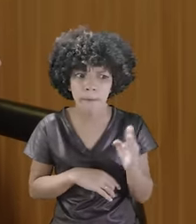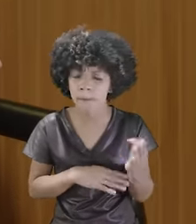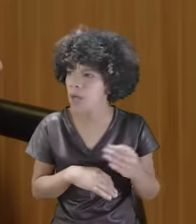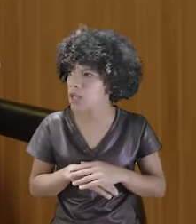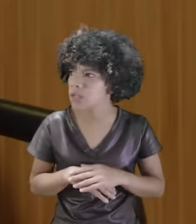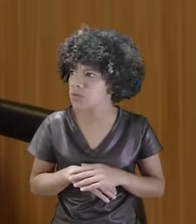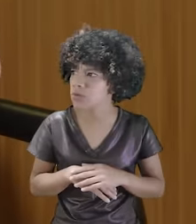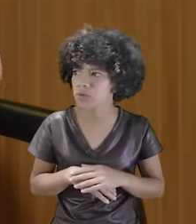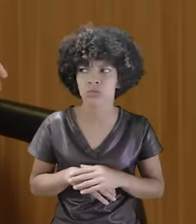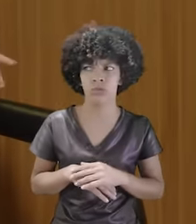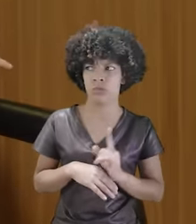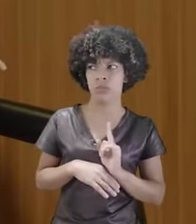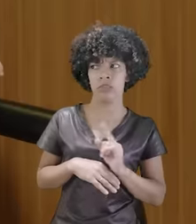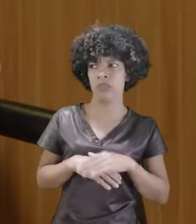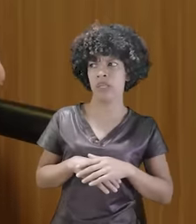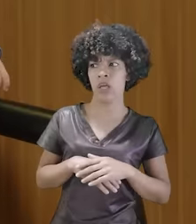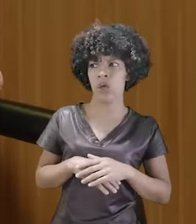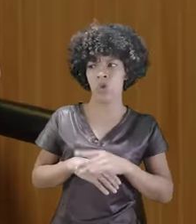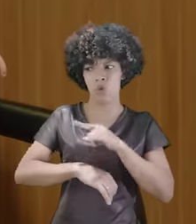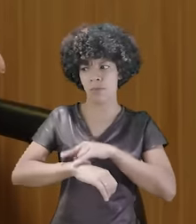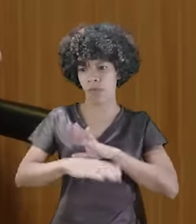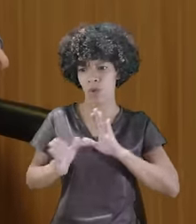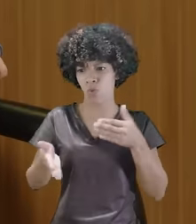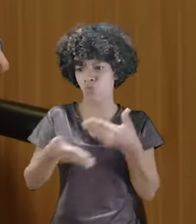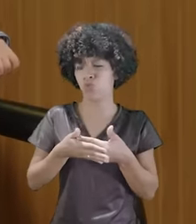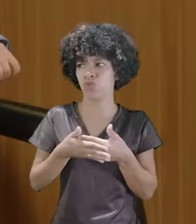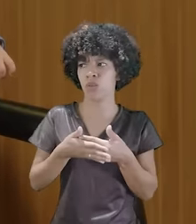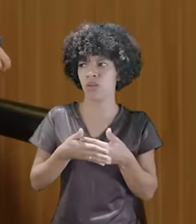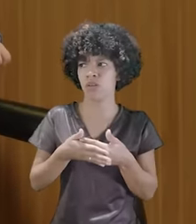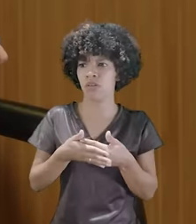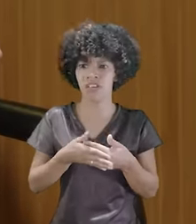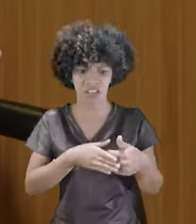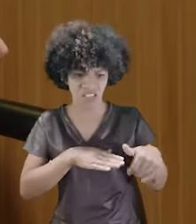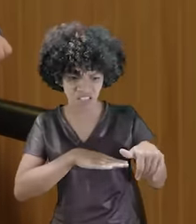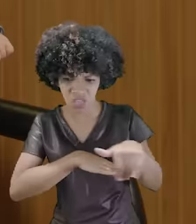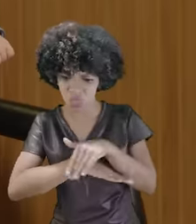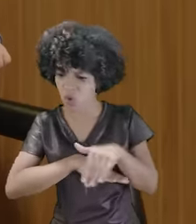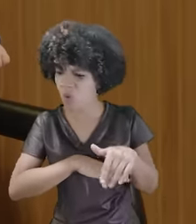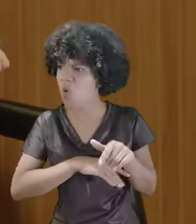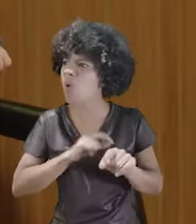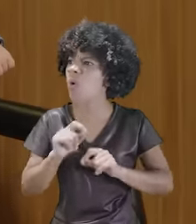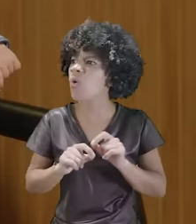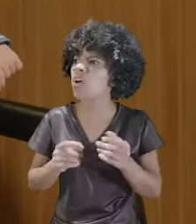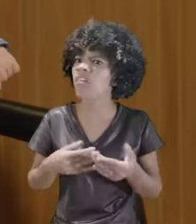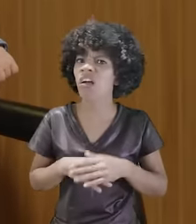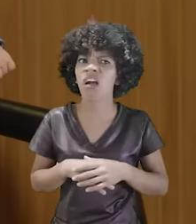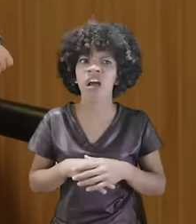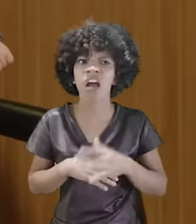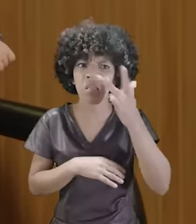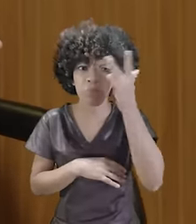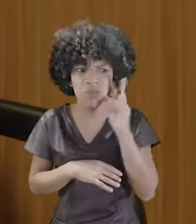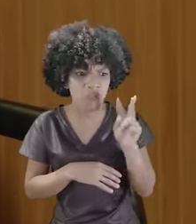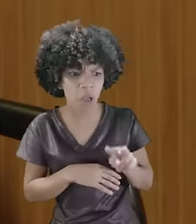Brasil ele está não não tá dentro do banheiro assim com porta fechada tá no corredor falei que isso as